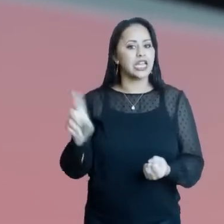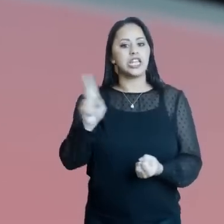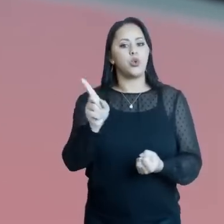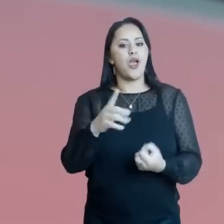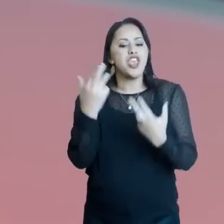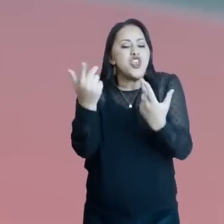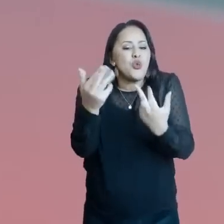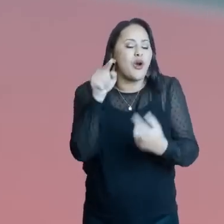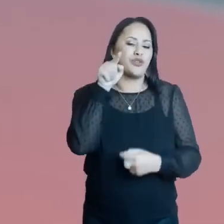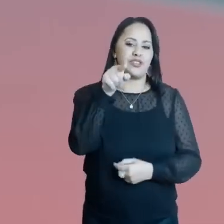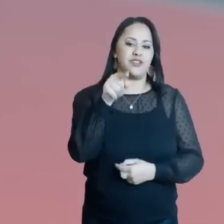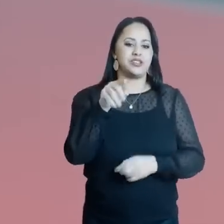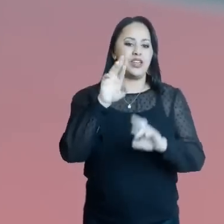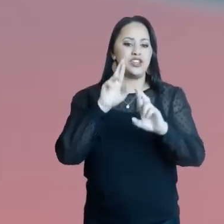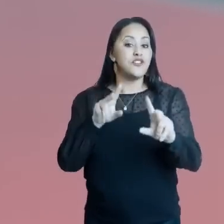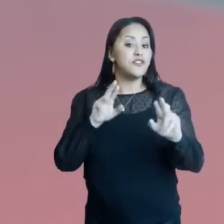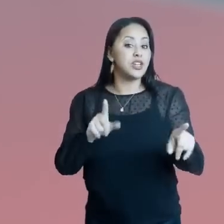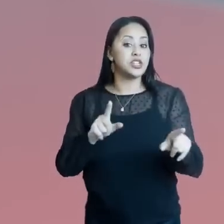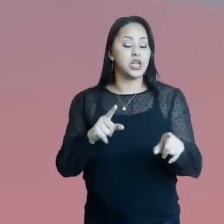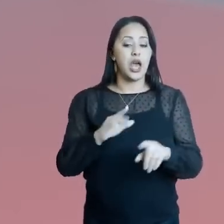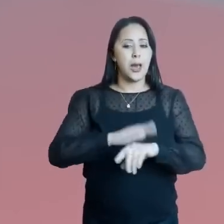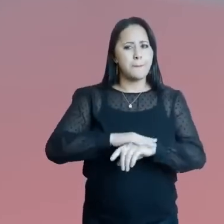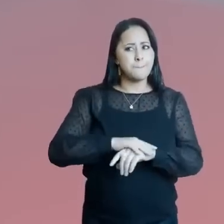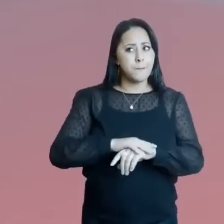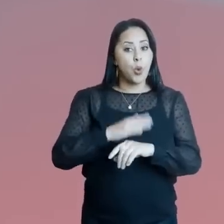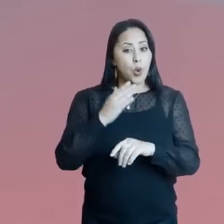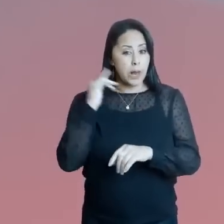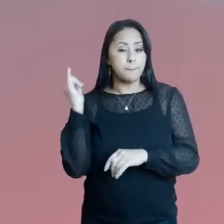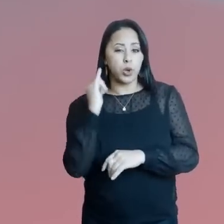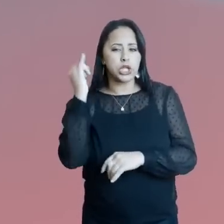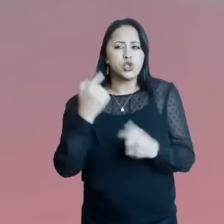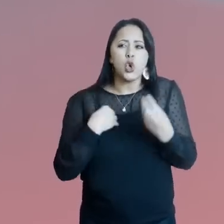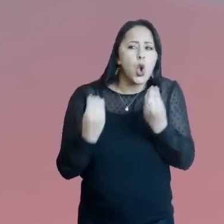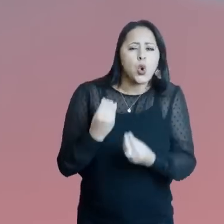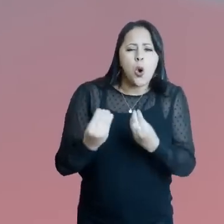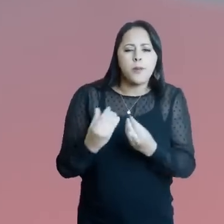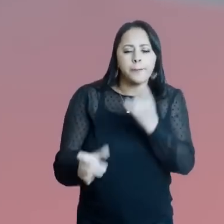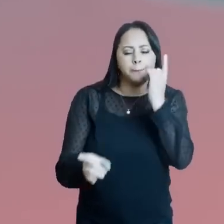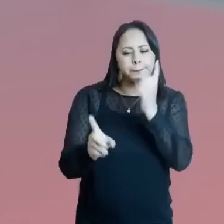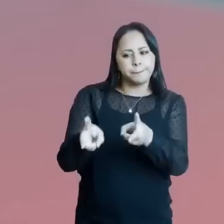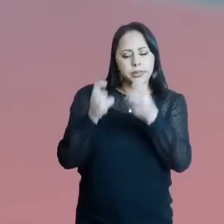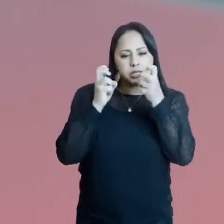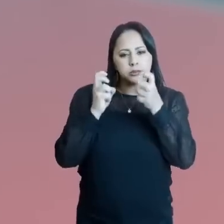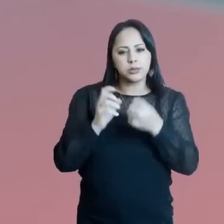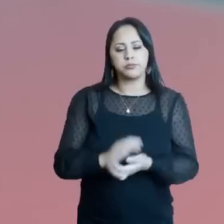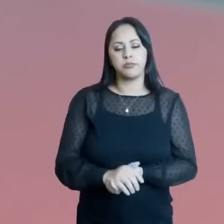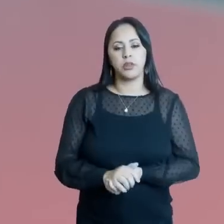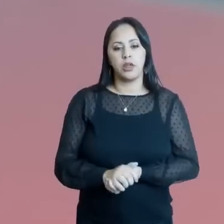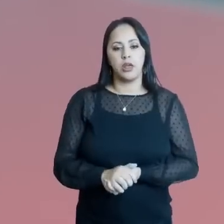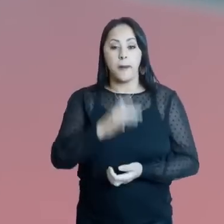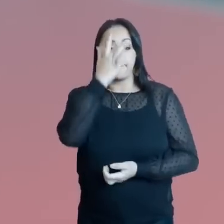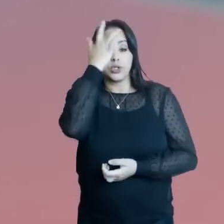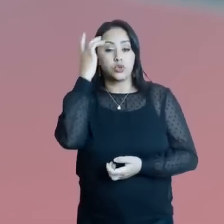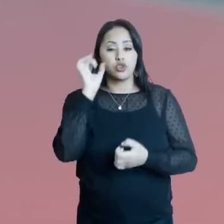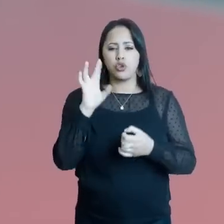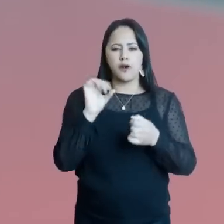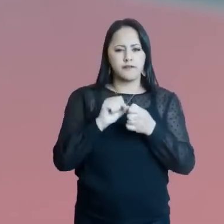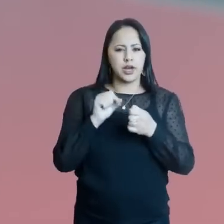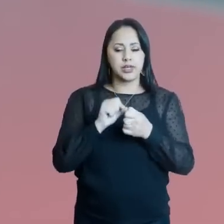faz. E mesmo que alguém faça isso, a parte importante, como que eu mapeei e identifiquei isso, é o seguinte, mesmo que a pessoa só